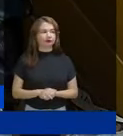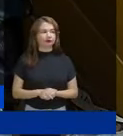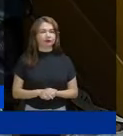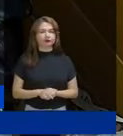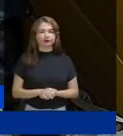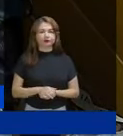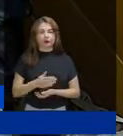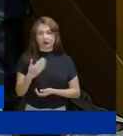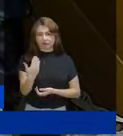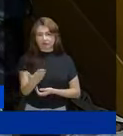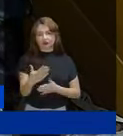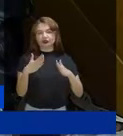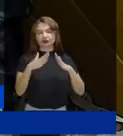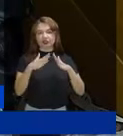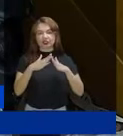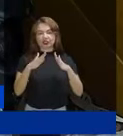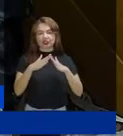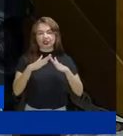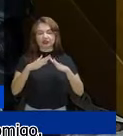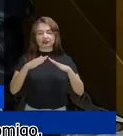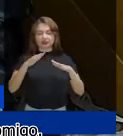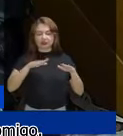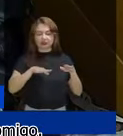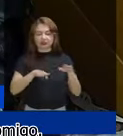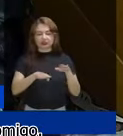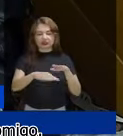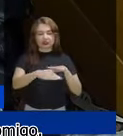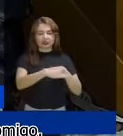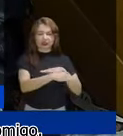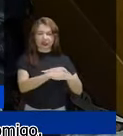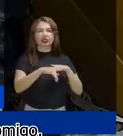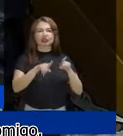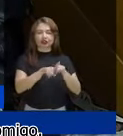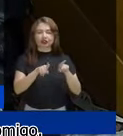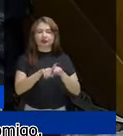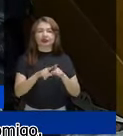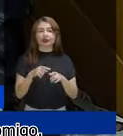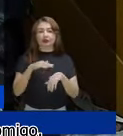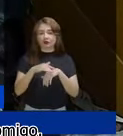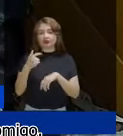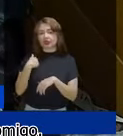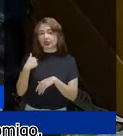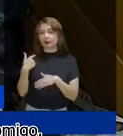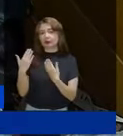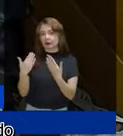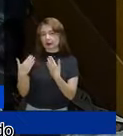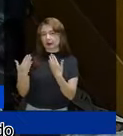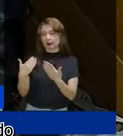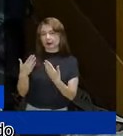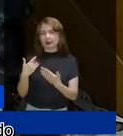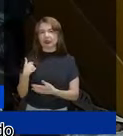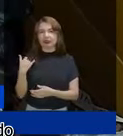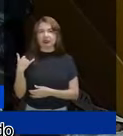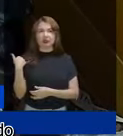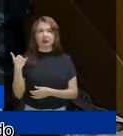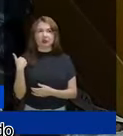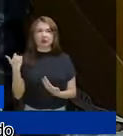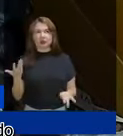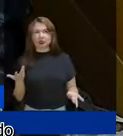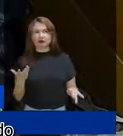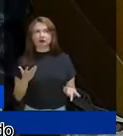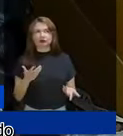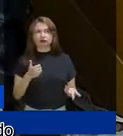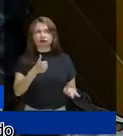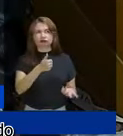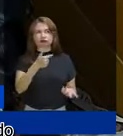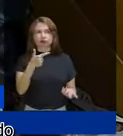no pátio da casa, onde era a garagem também, e conversar comigo. Eu era uma criança, eu tinha... estava